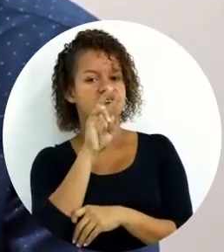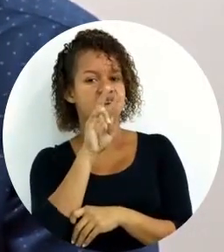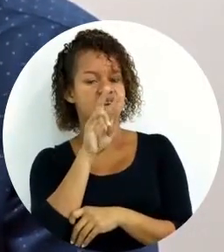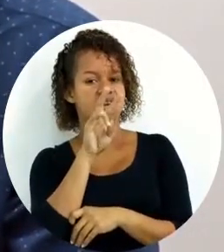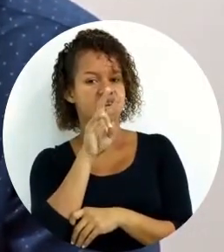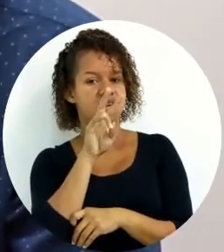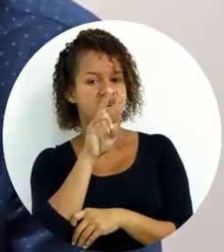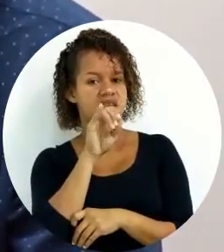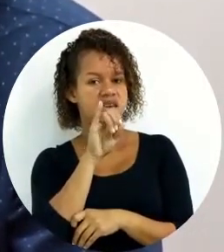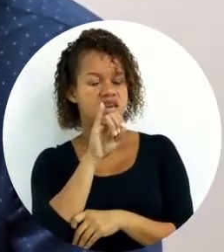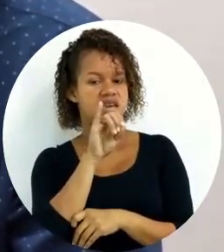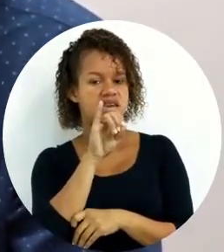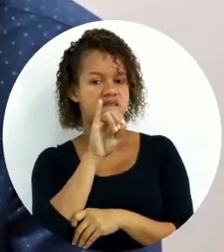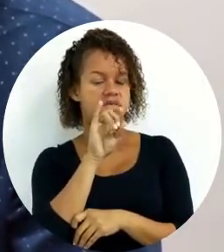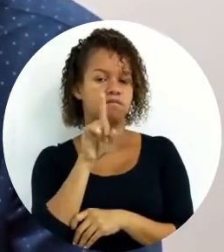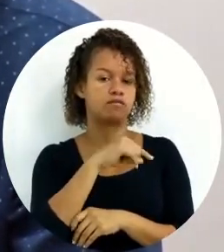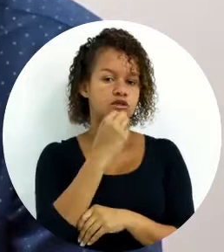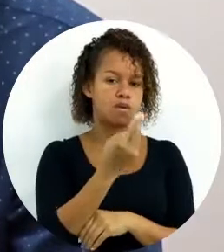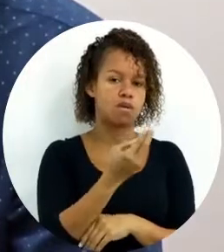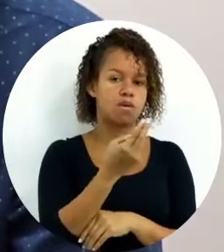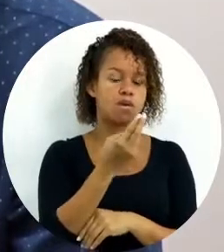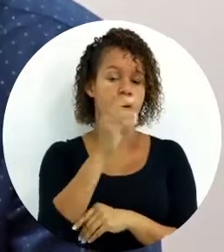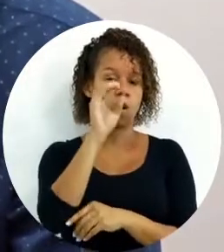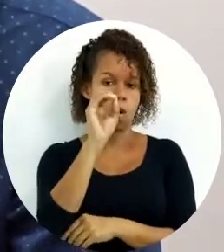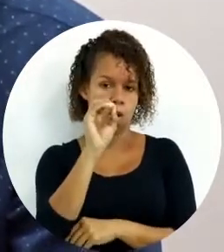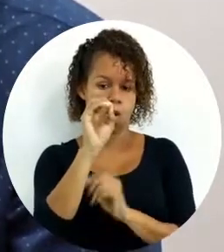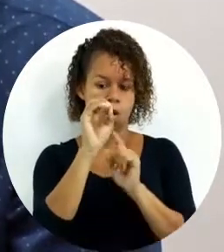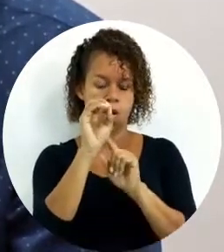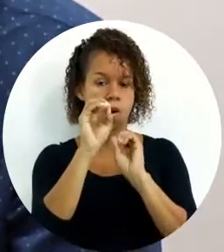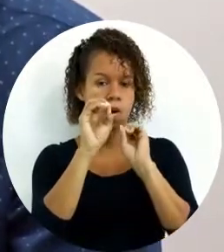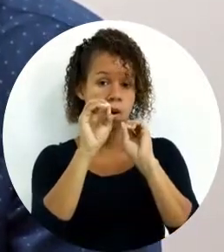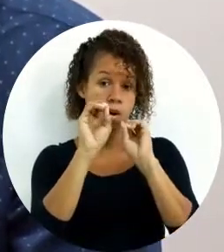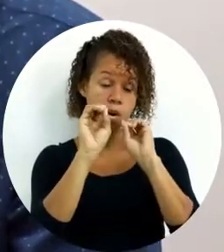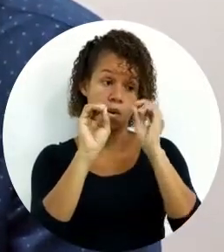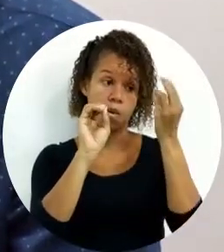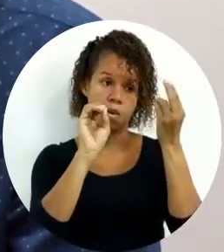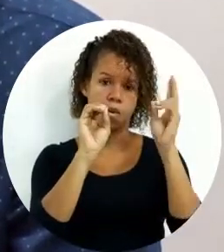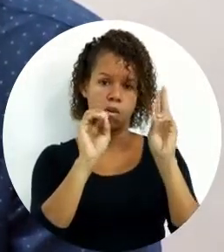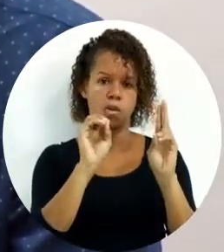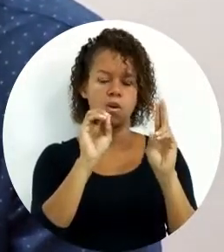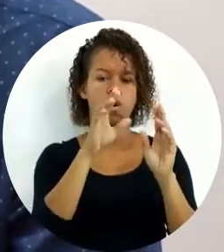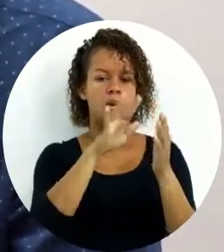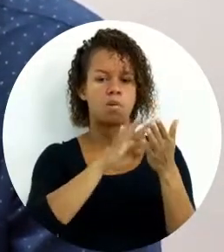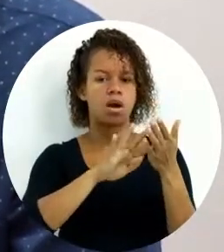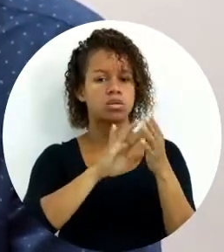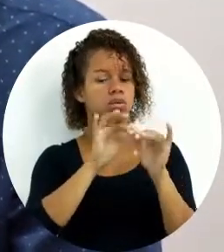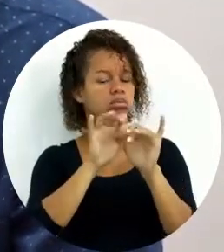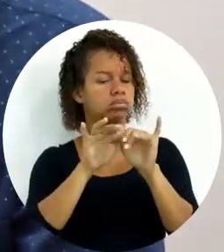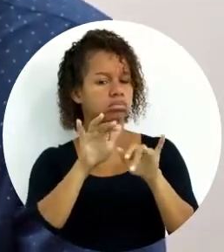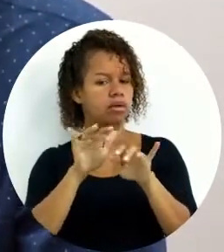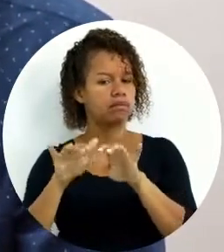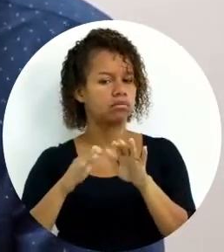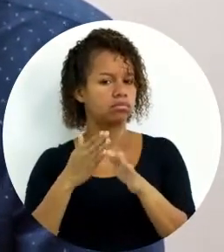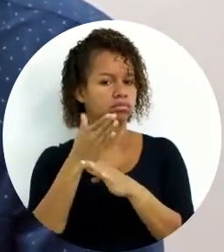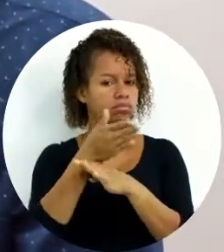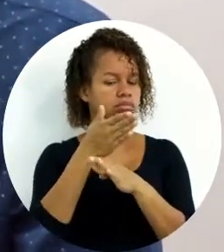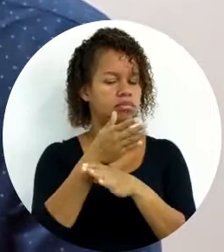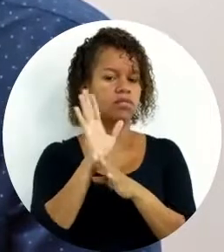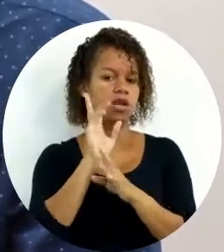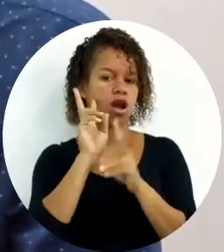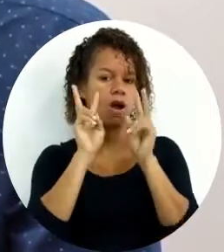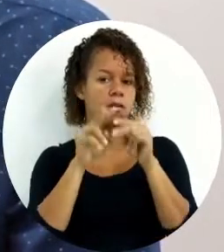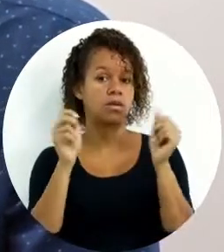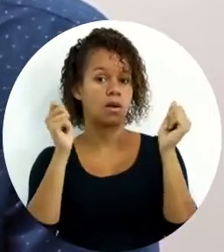I, o operador lógico OR, ou e o NOT, ou negação. Como a gente observou